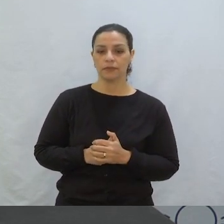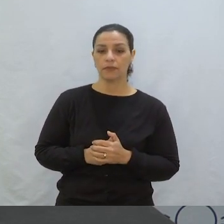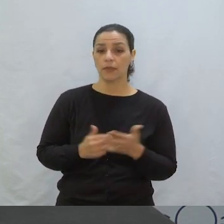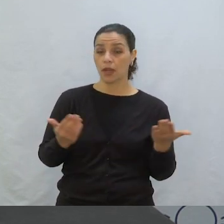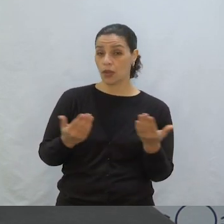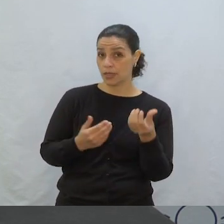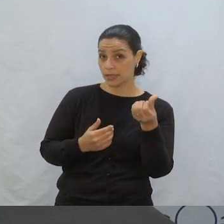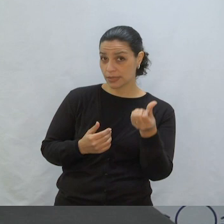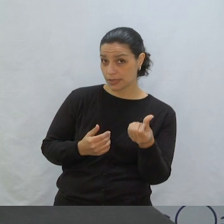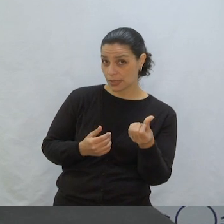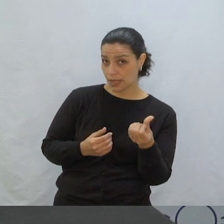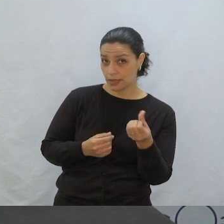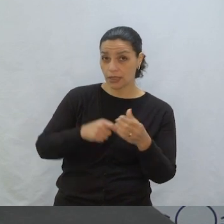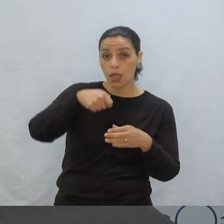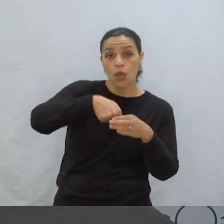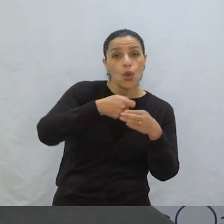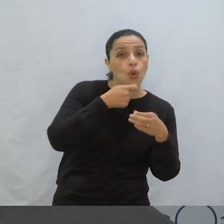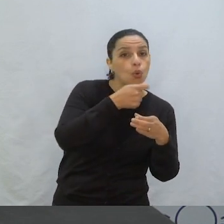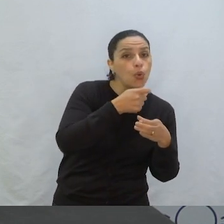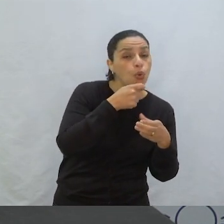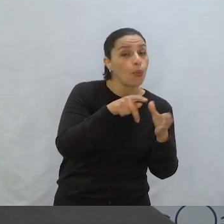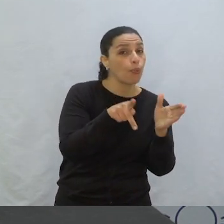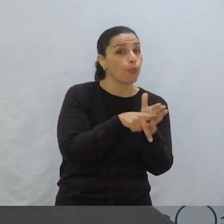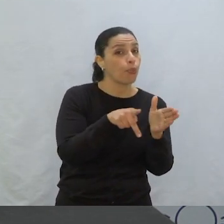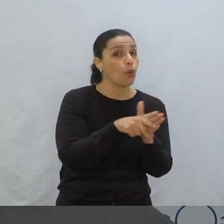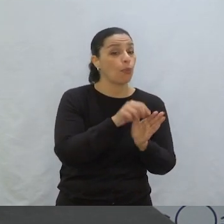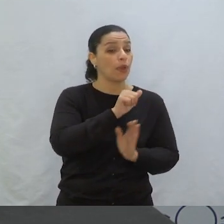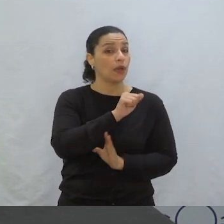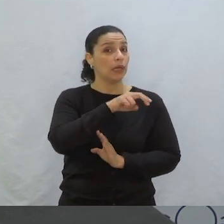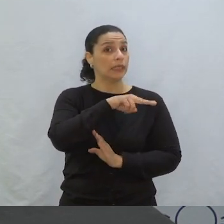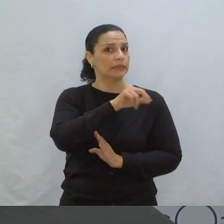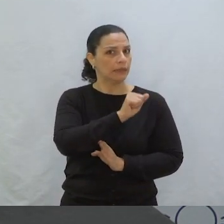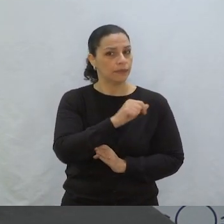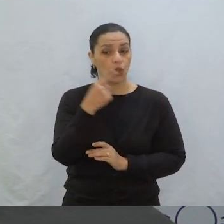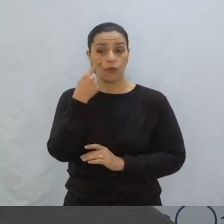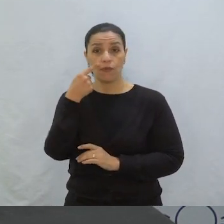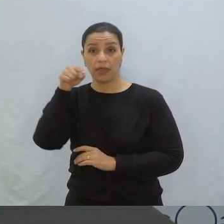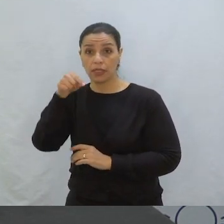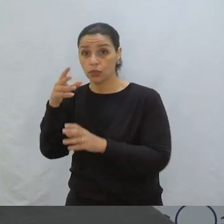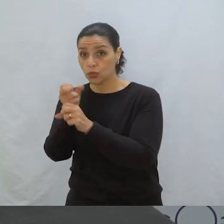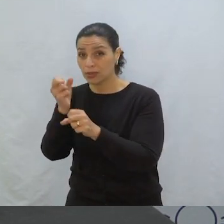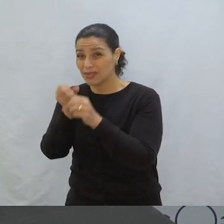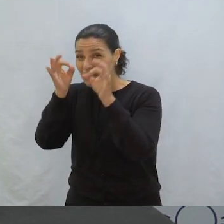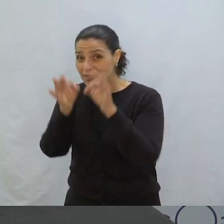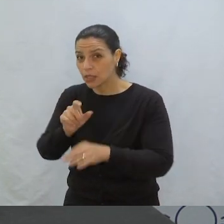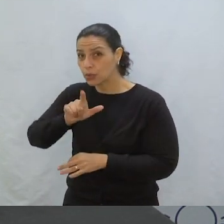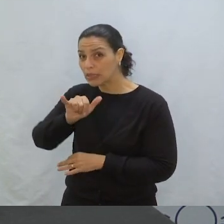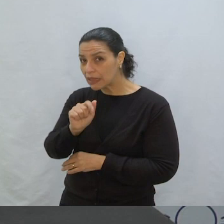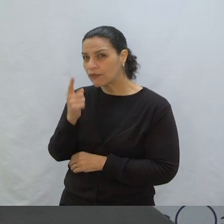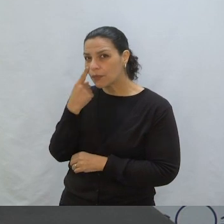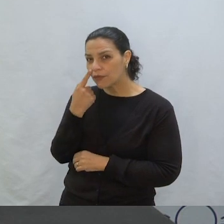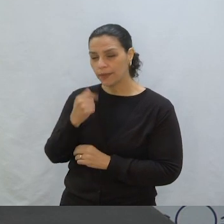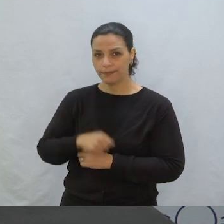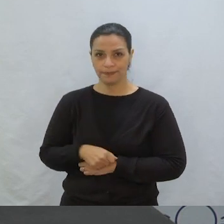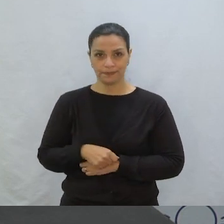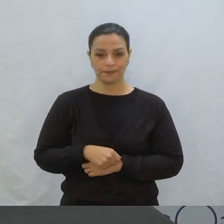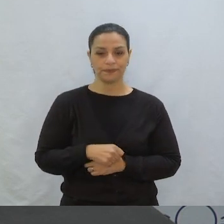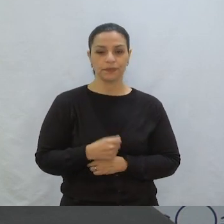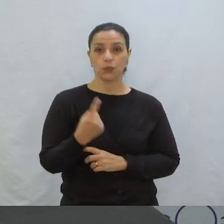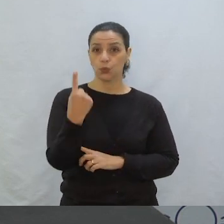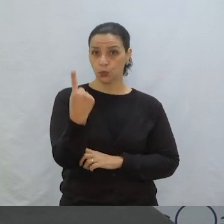1, 2, 3, 4, 5, 6. 6 bolinhas que a Ana fez. Agora, vamos conferir se a gente colocou certinho a quantidade de bolinhas que a Lia fez.